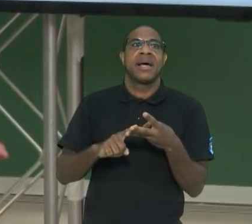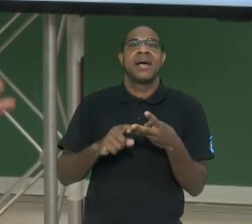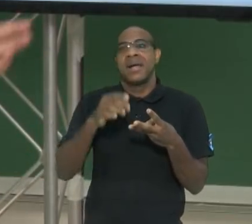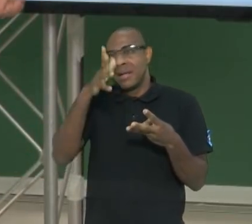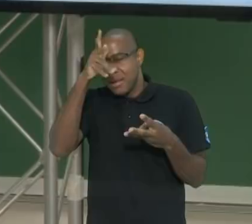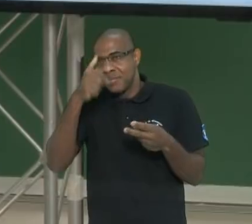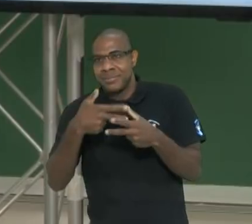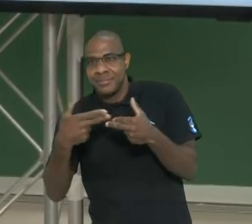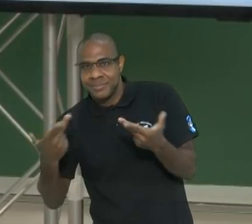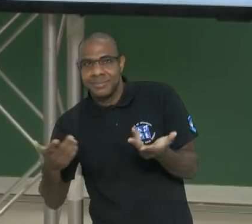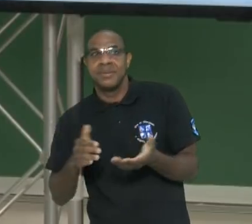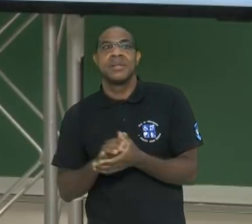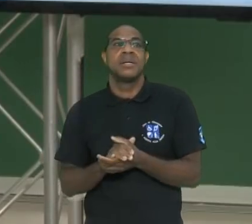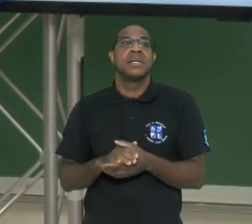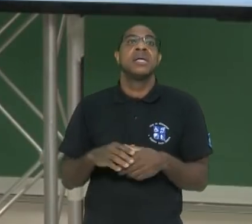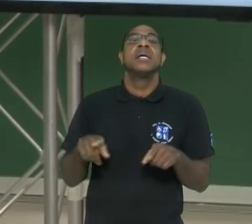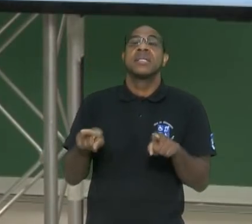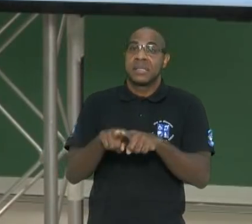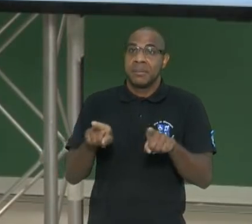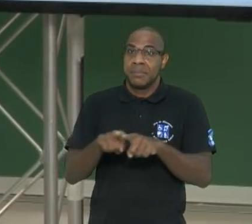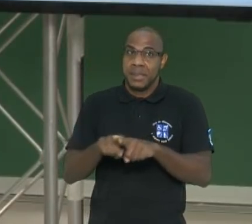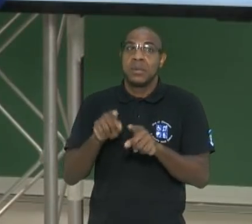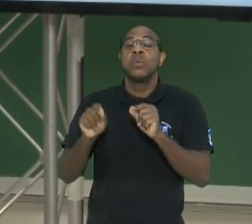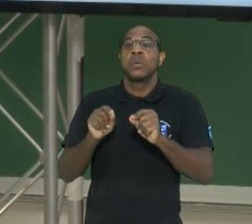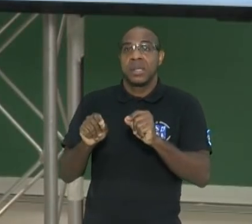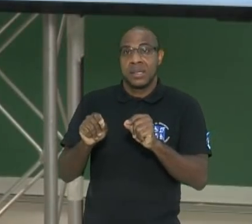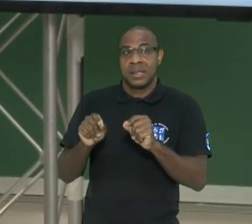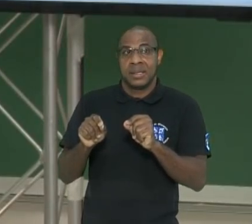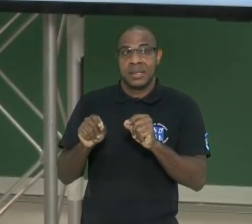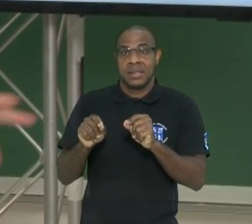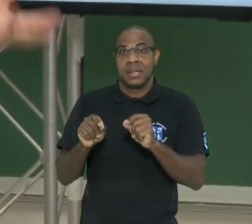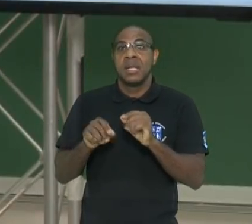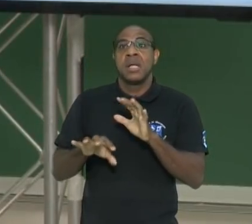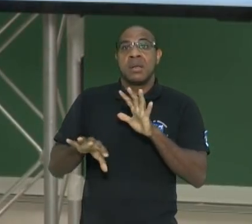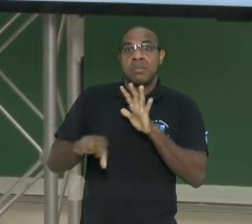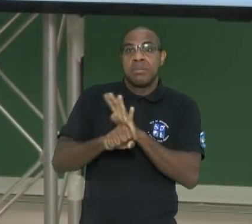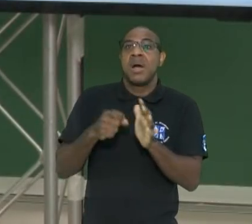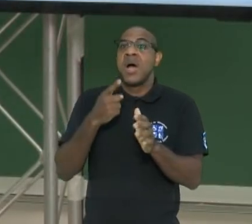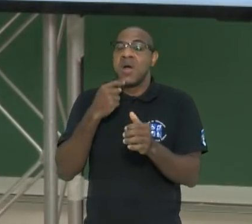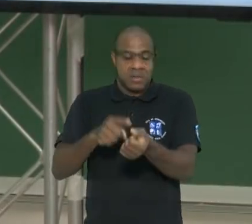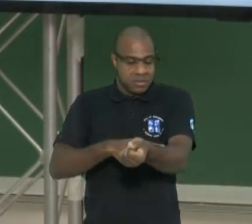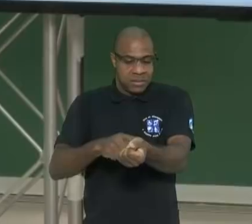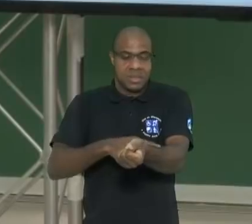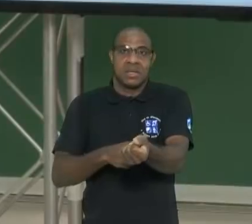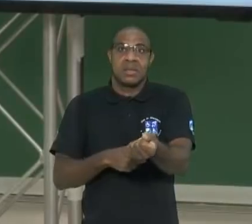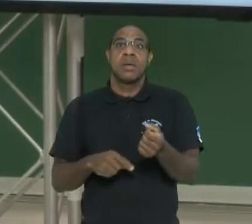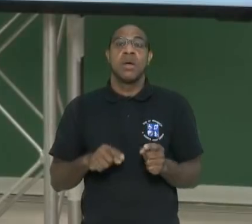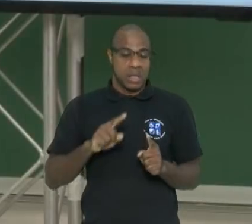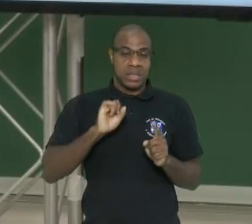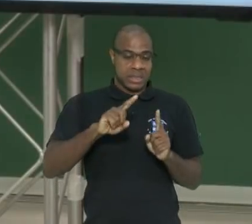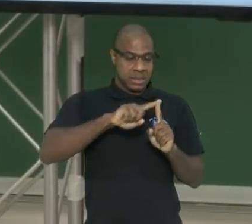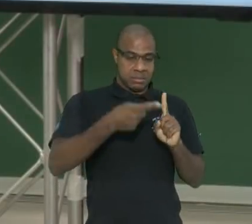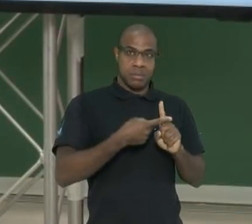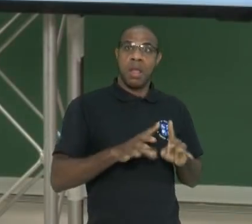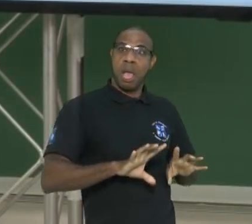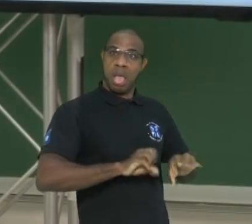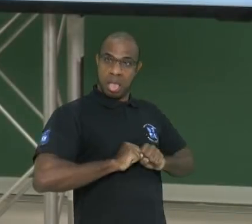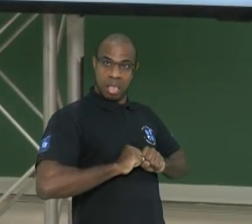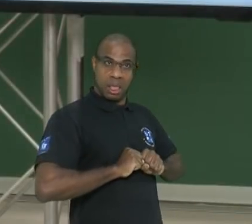os frangos. Também transmitido por transfusão sanguínea e da mãe para o bebê.